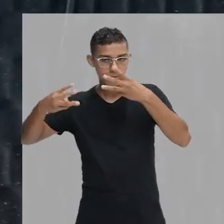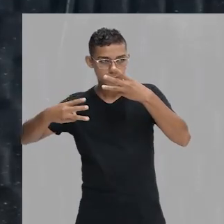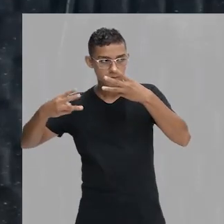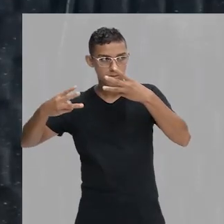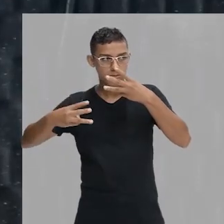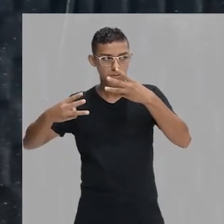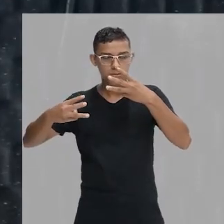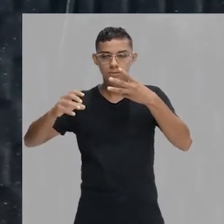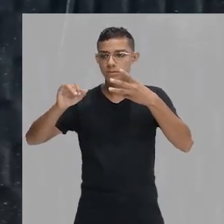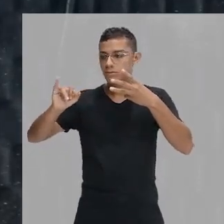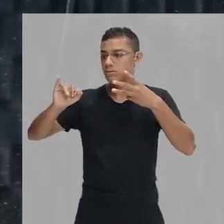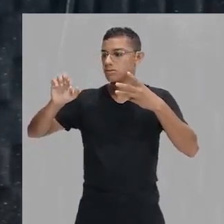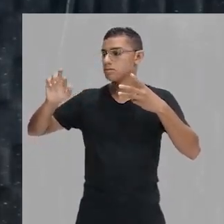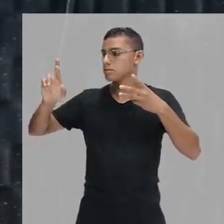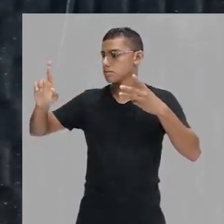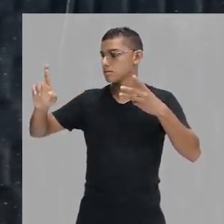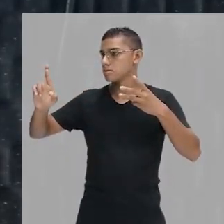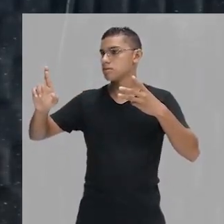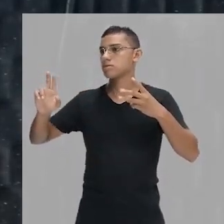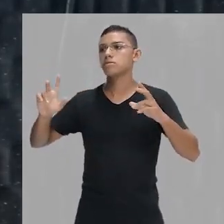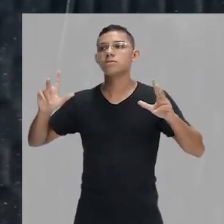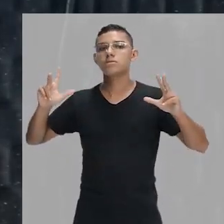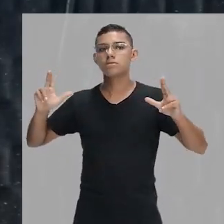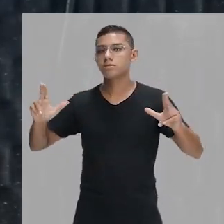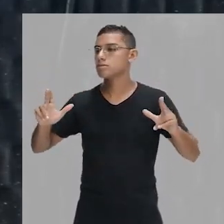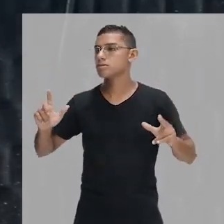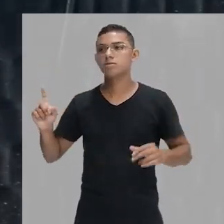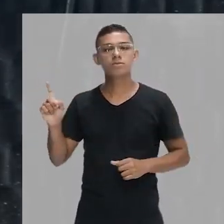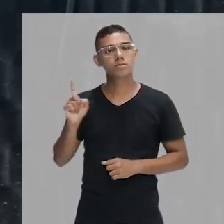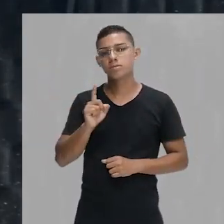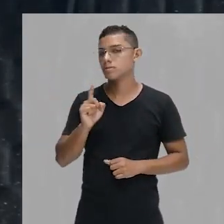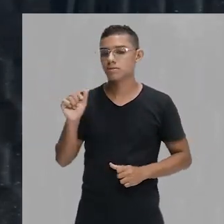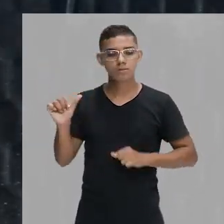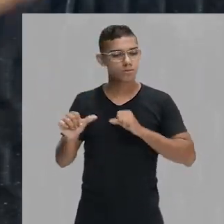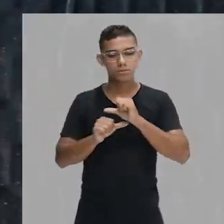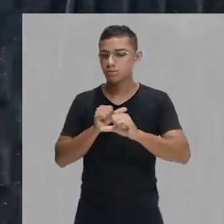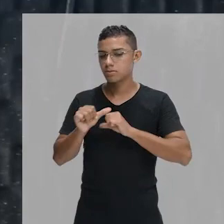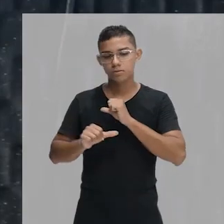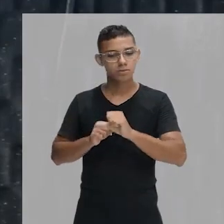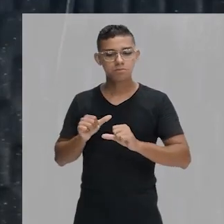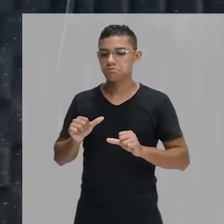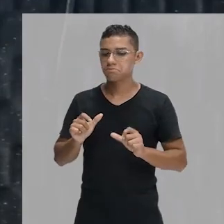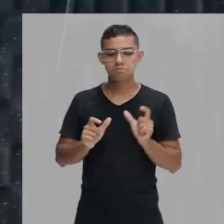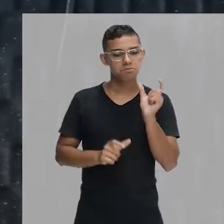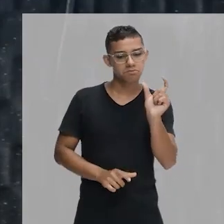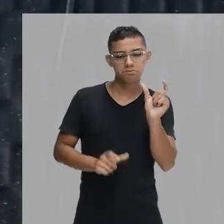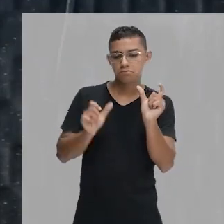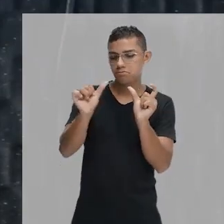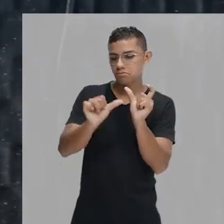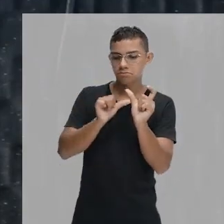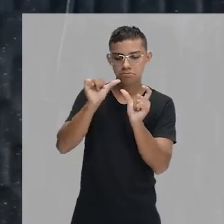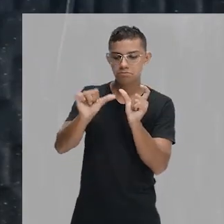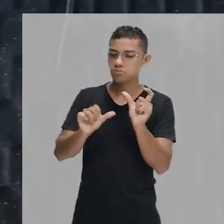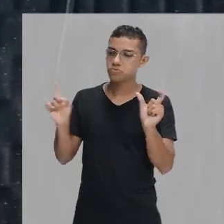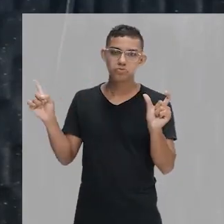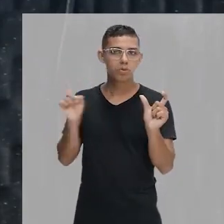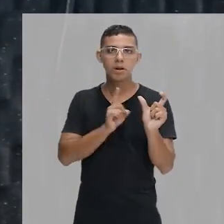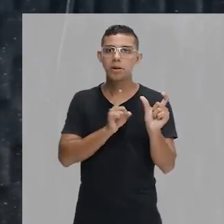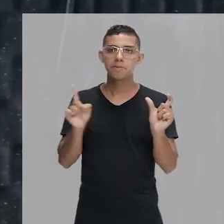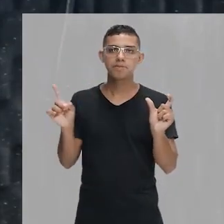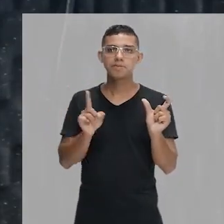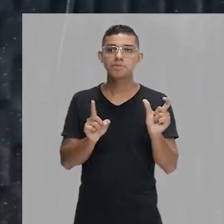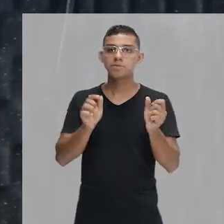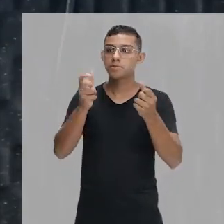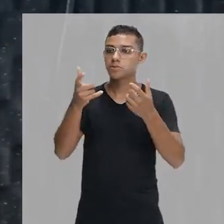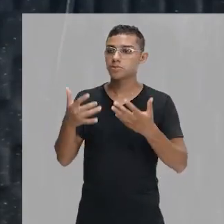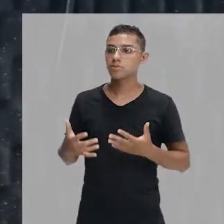a mesma. Observem aqui que não muda a terminação verbal na minha conjugação. Então, o que eu quero dizer